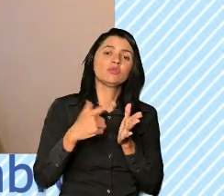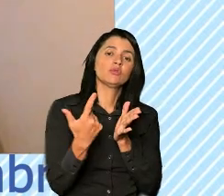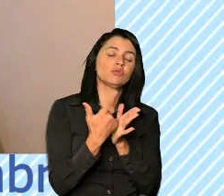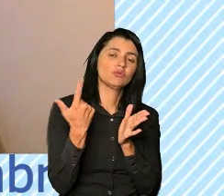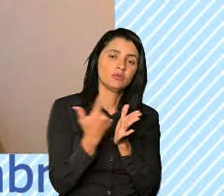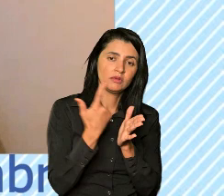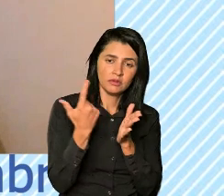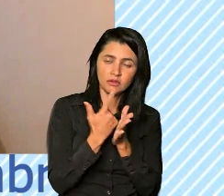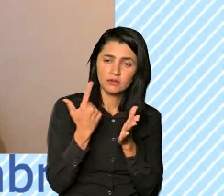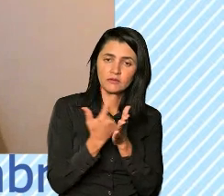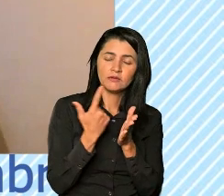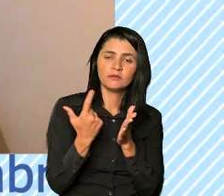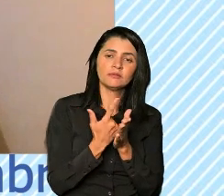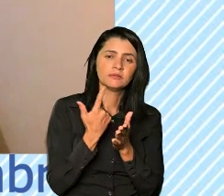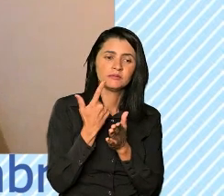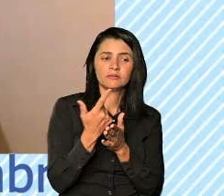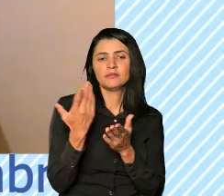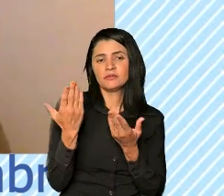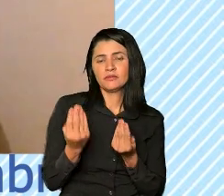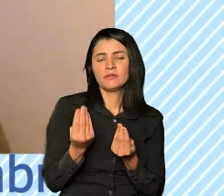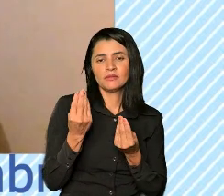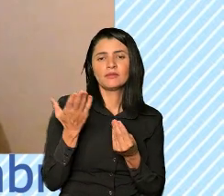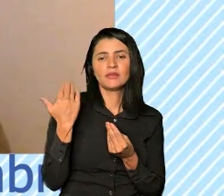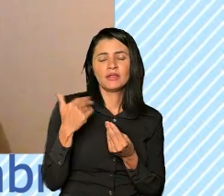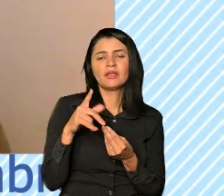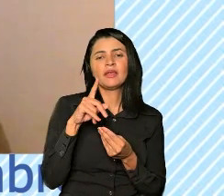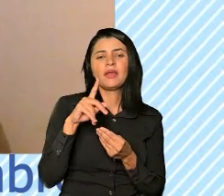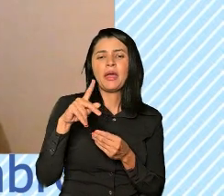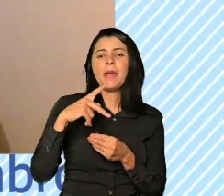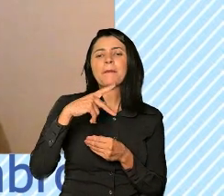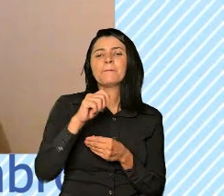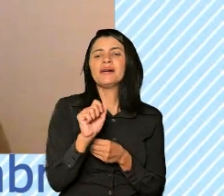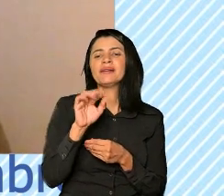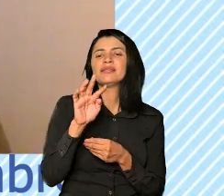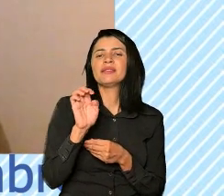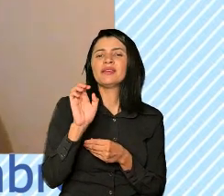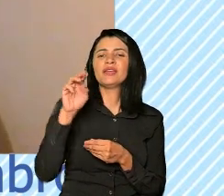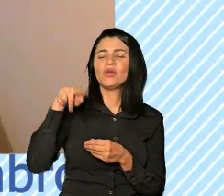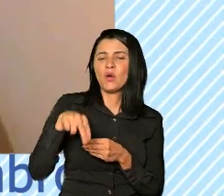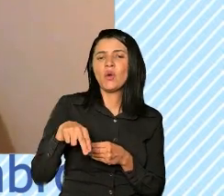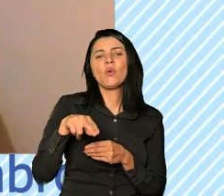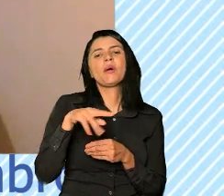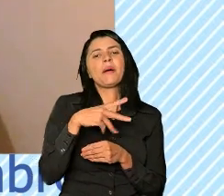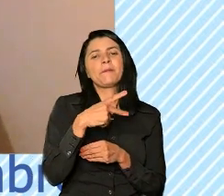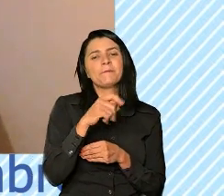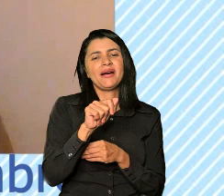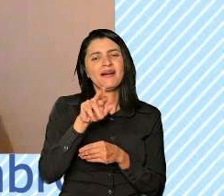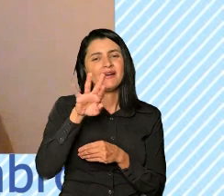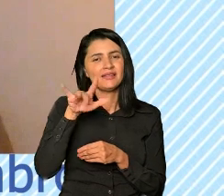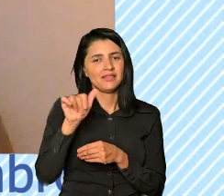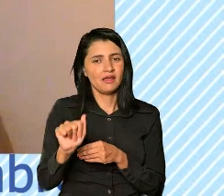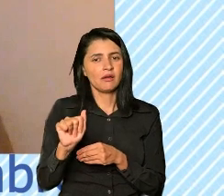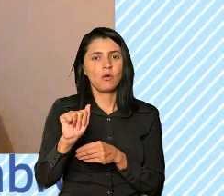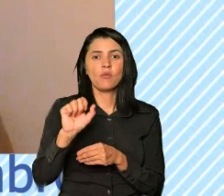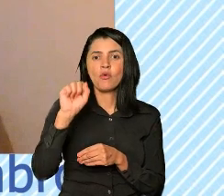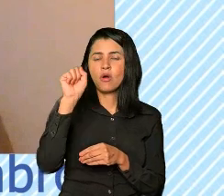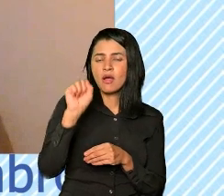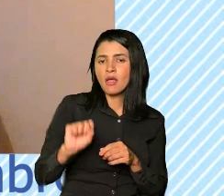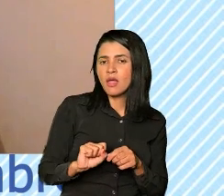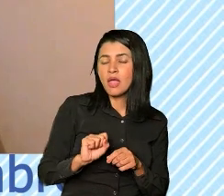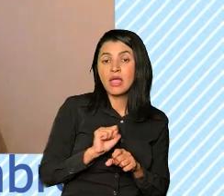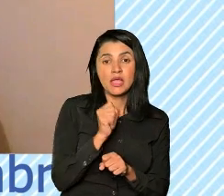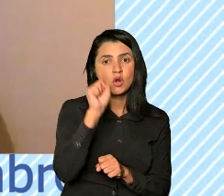né, do como heroína, do Panteão da Pátria como heroína. Então, as